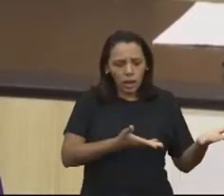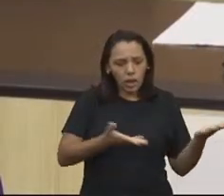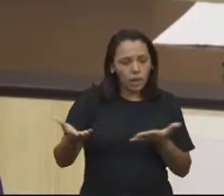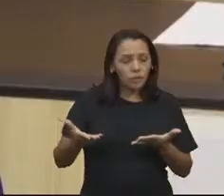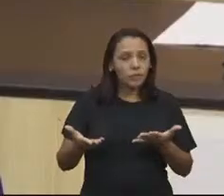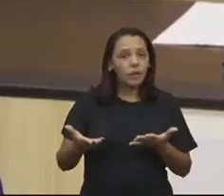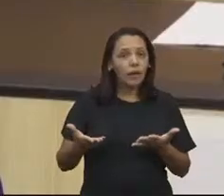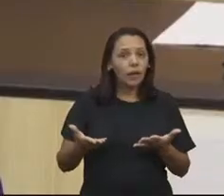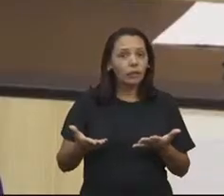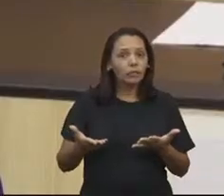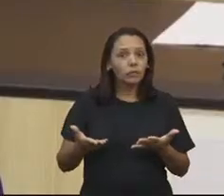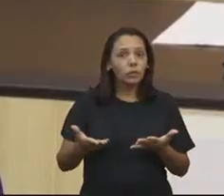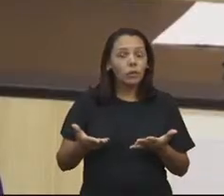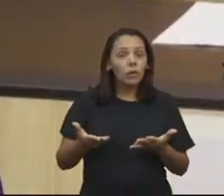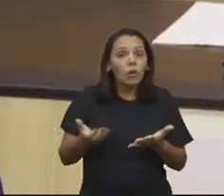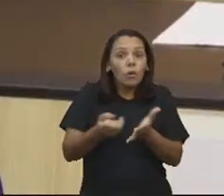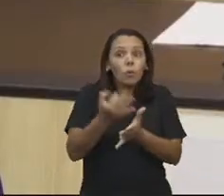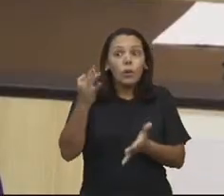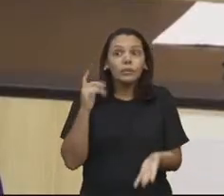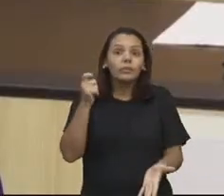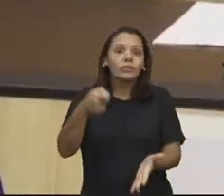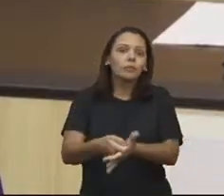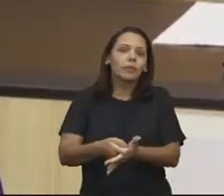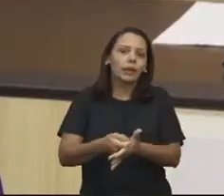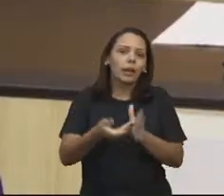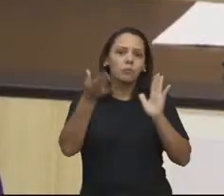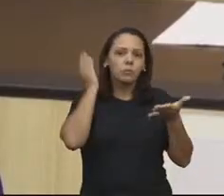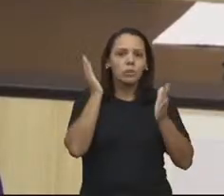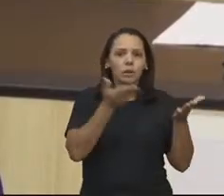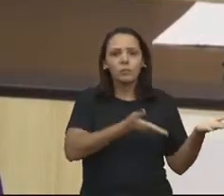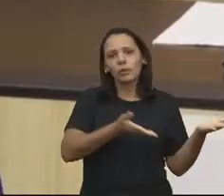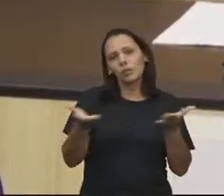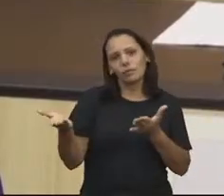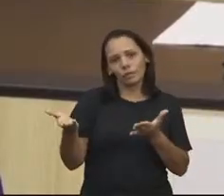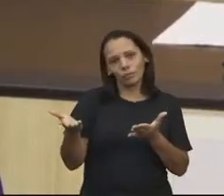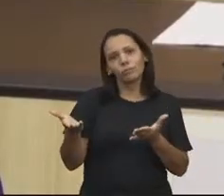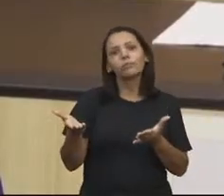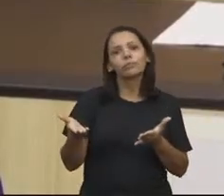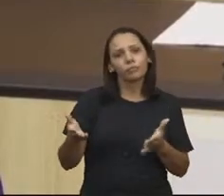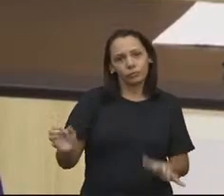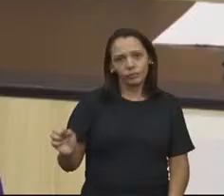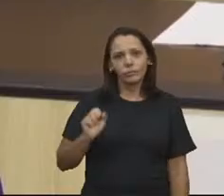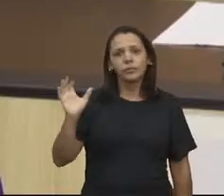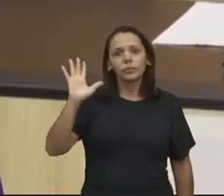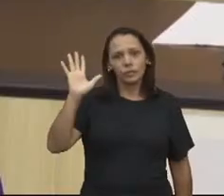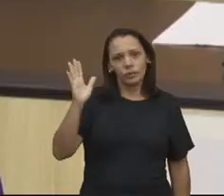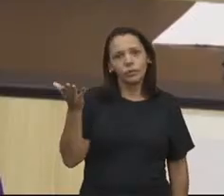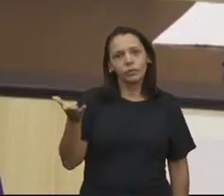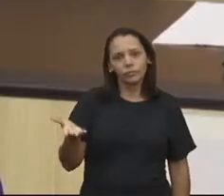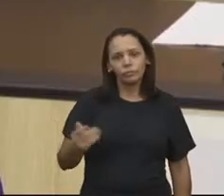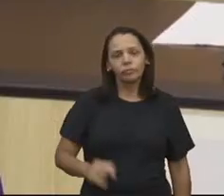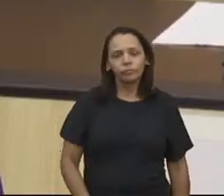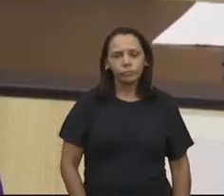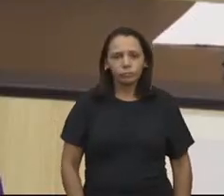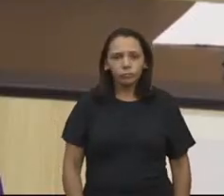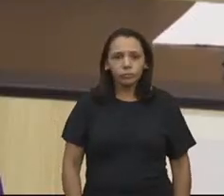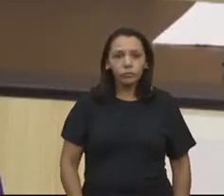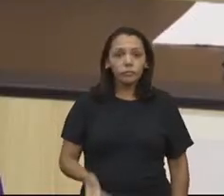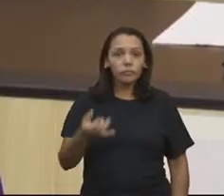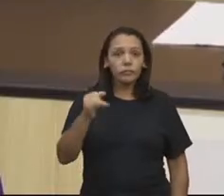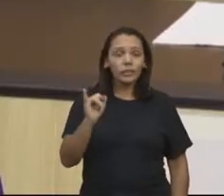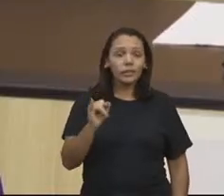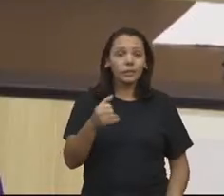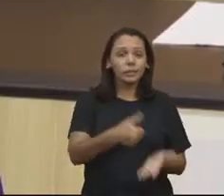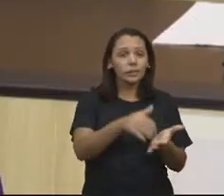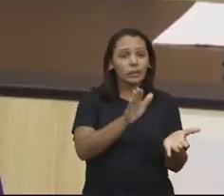for lá para tirar esse entulho, ele vai cobrar em cima da onde ele vai jogar e fazer o descarte desse material, a dificuldade. Né? E aí, de repente, você leva uma